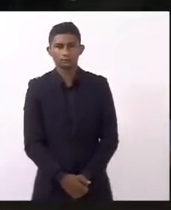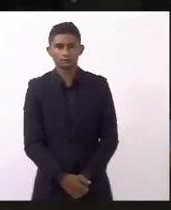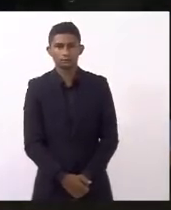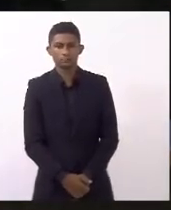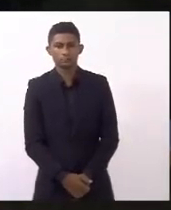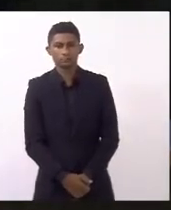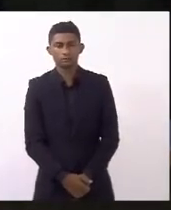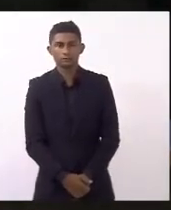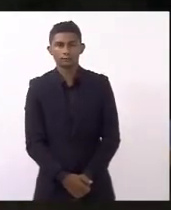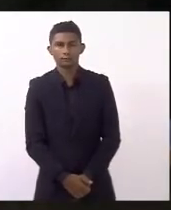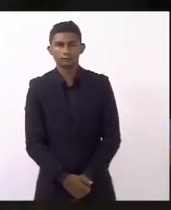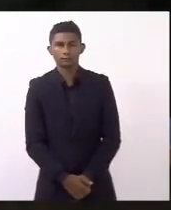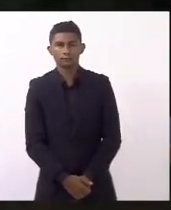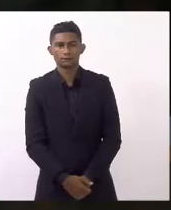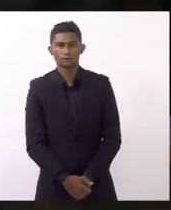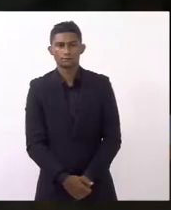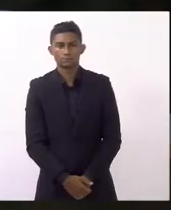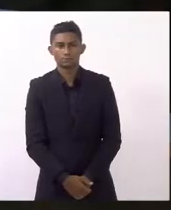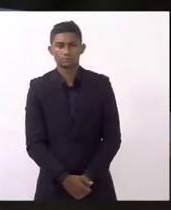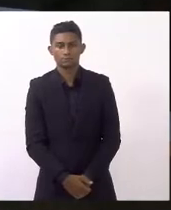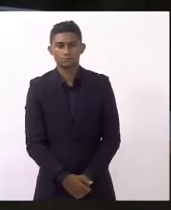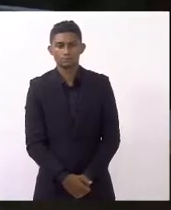E aí